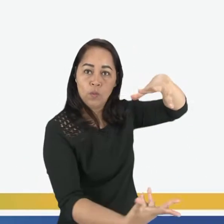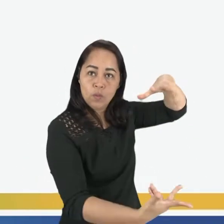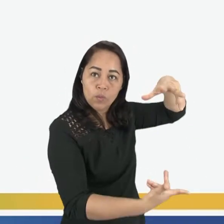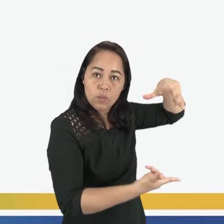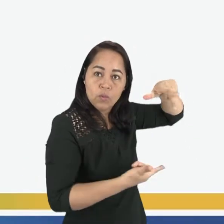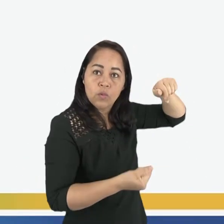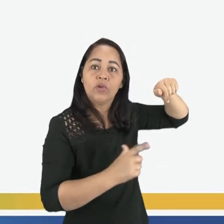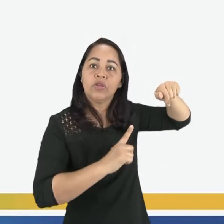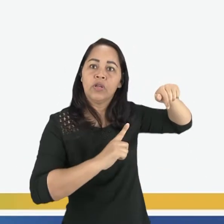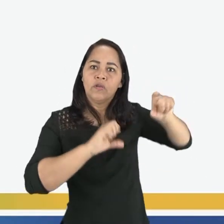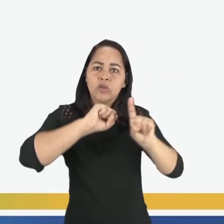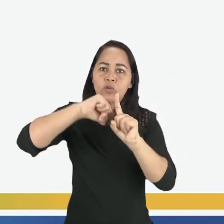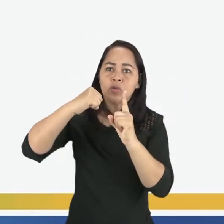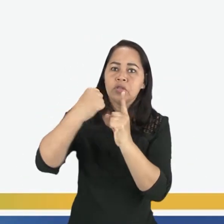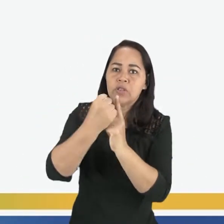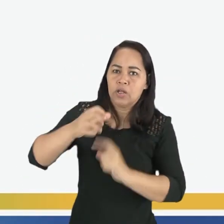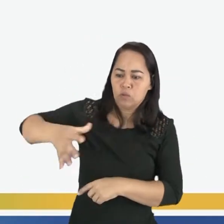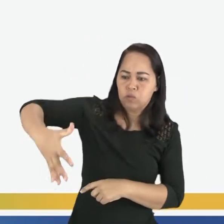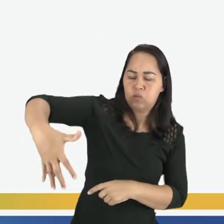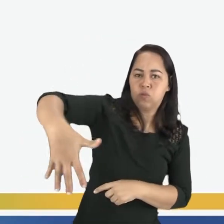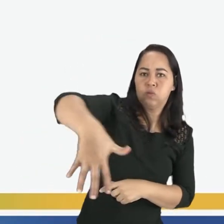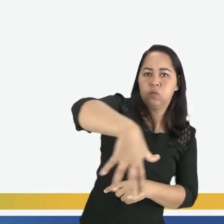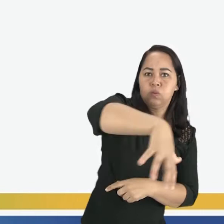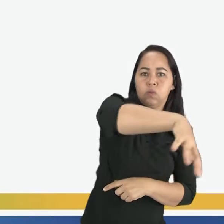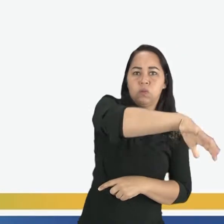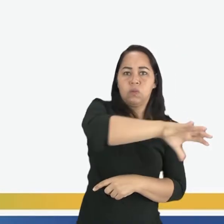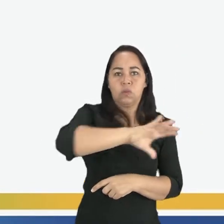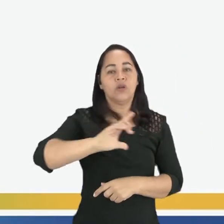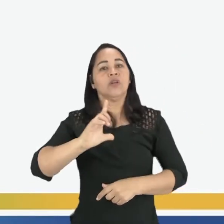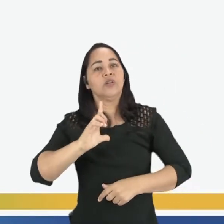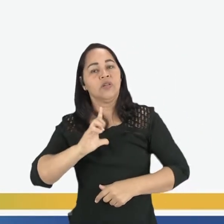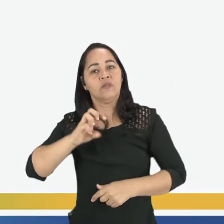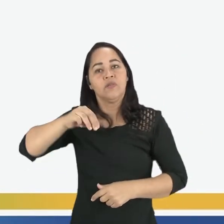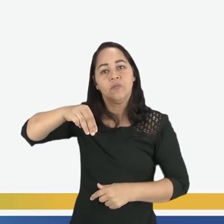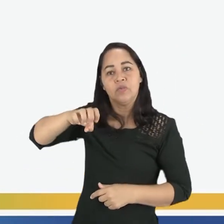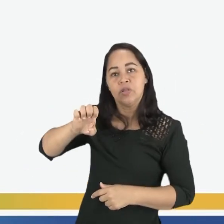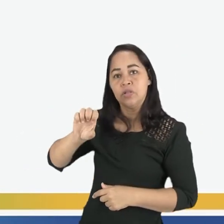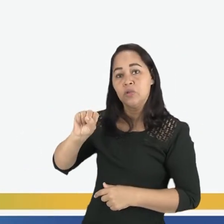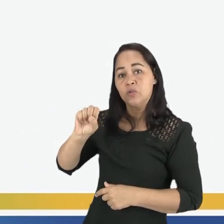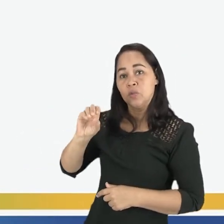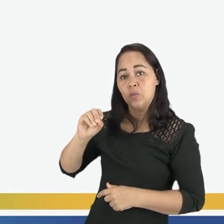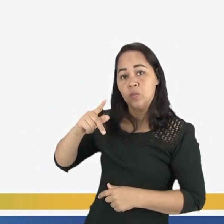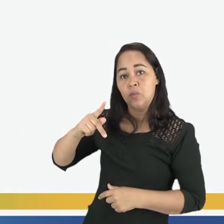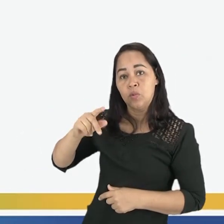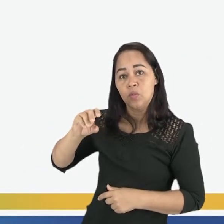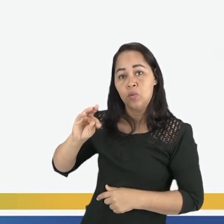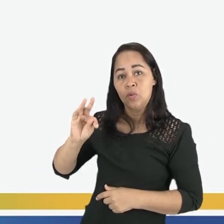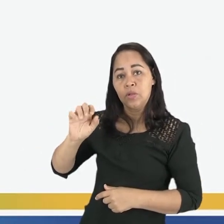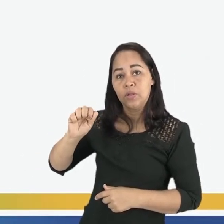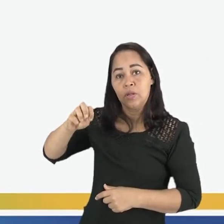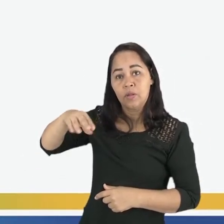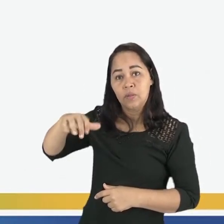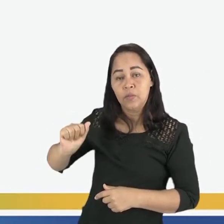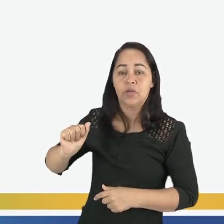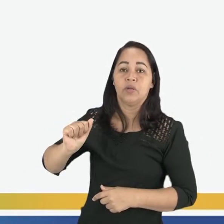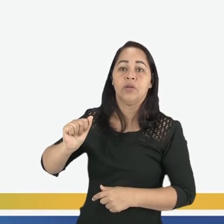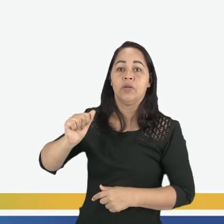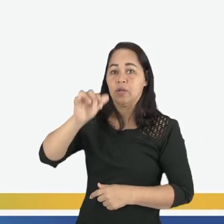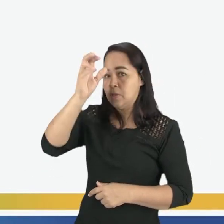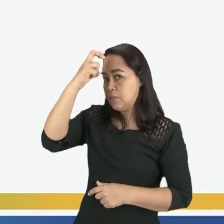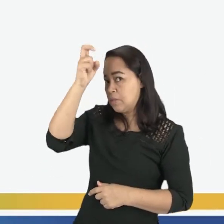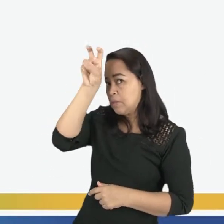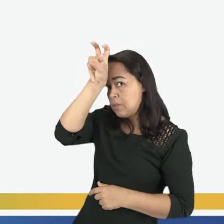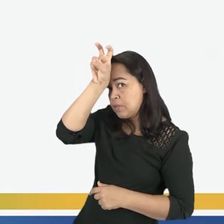em sociedades de várias partes do mundo, como na Mesopotâmia, no Egito e na China. Na cidade suméria de